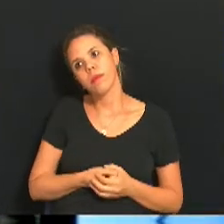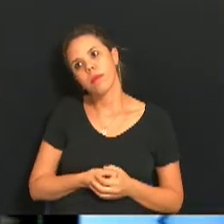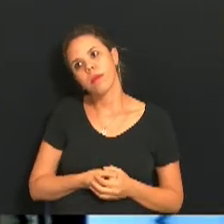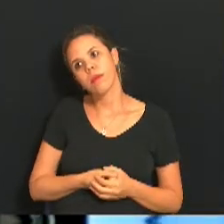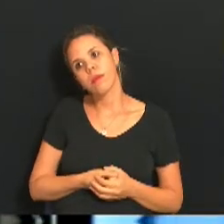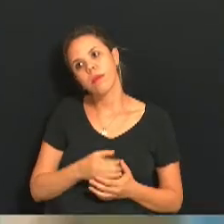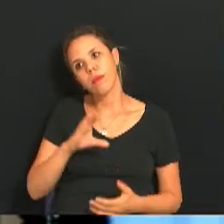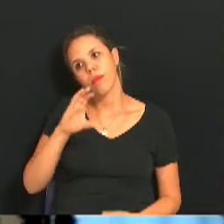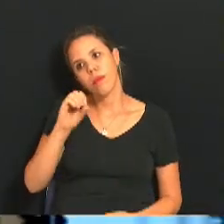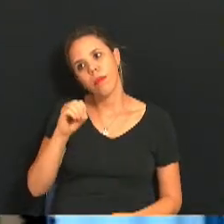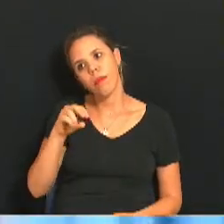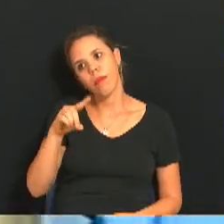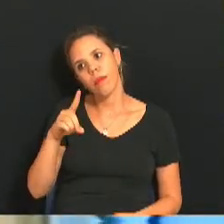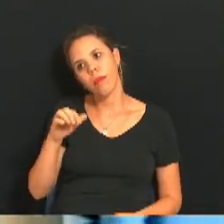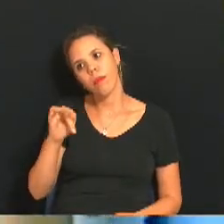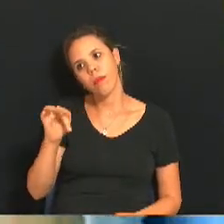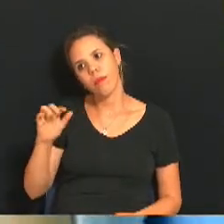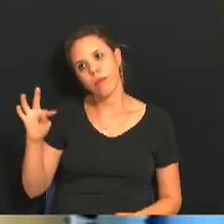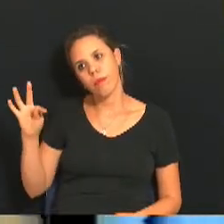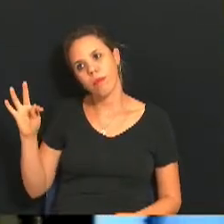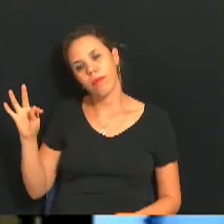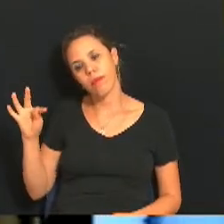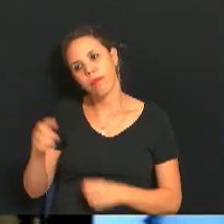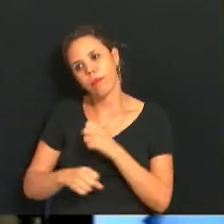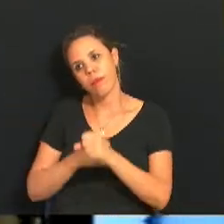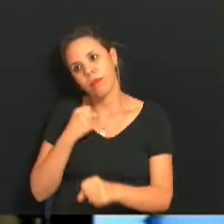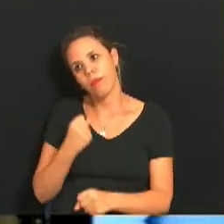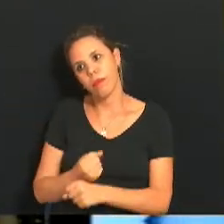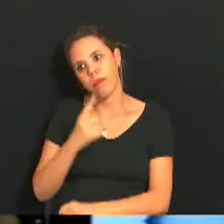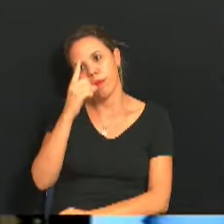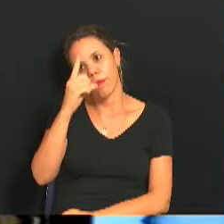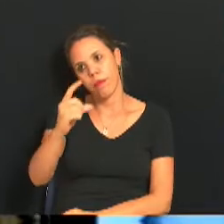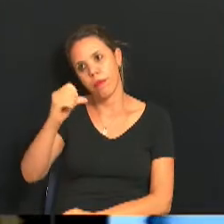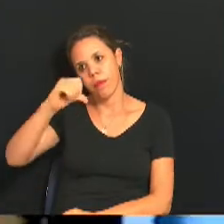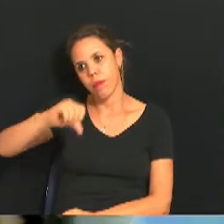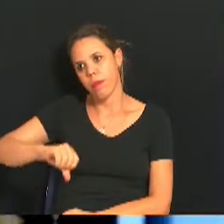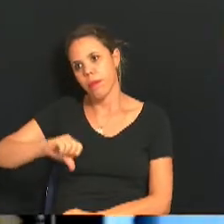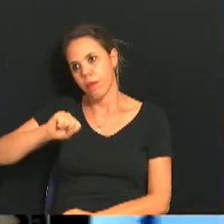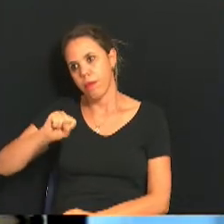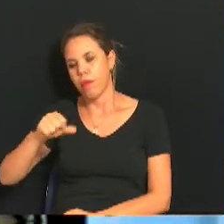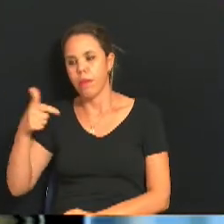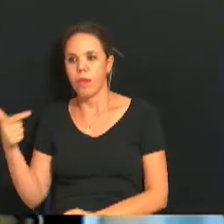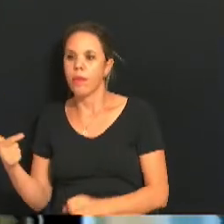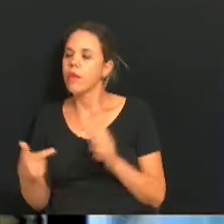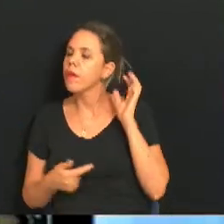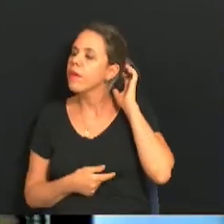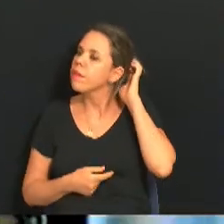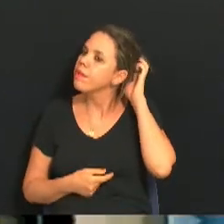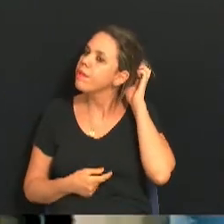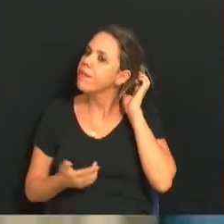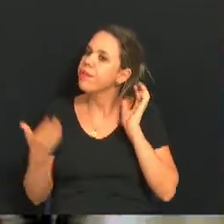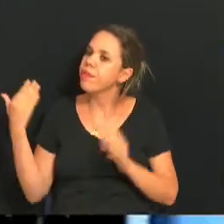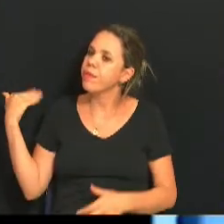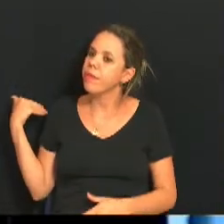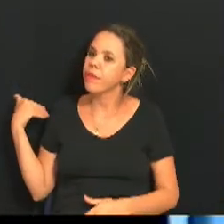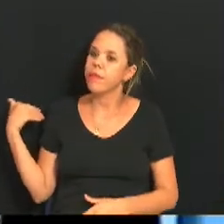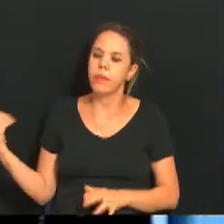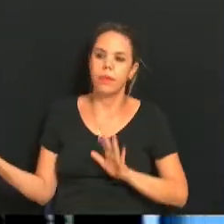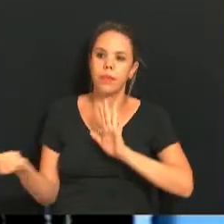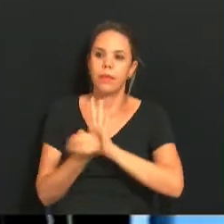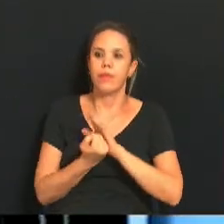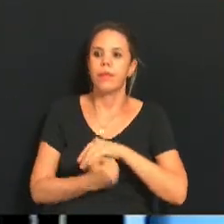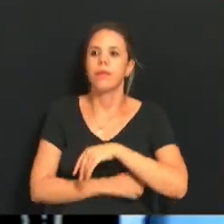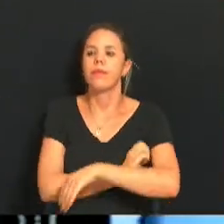do onde fat do ano de 1982 e na ocasião o gol